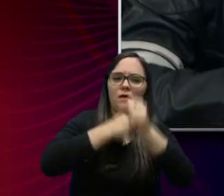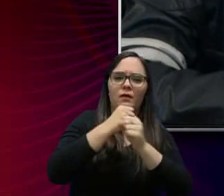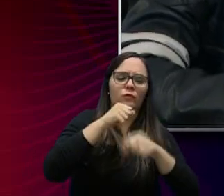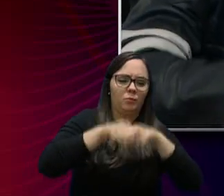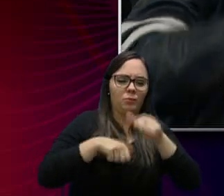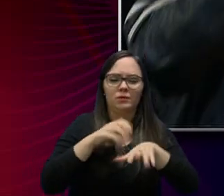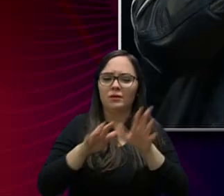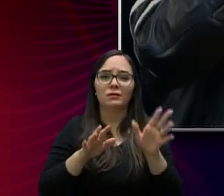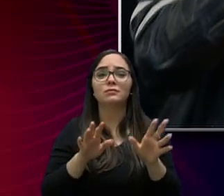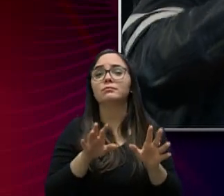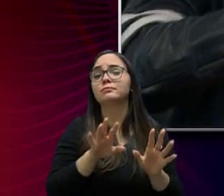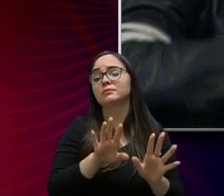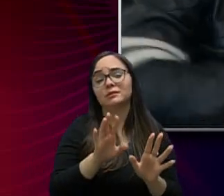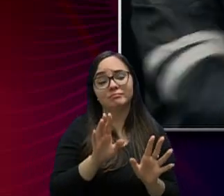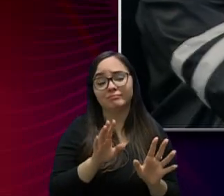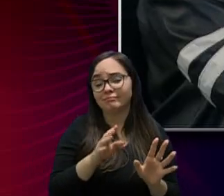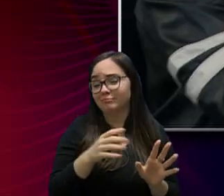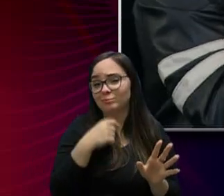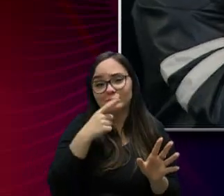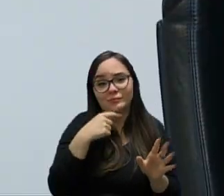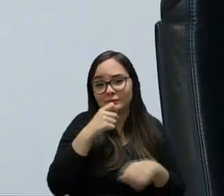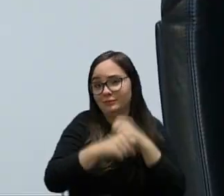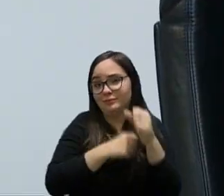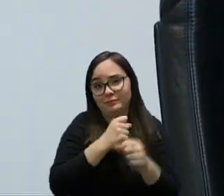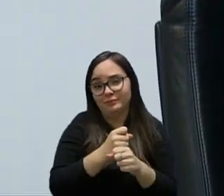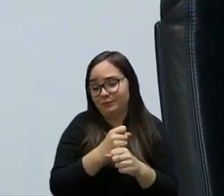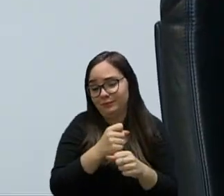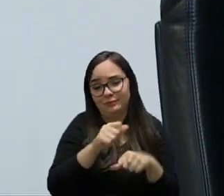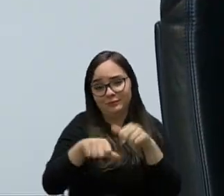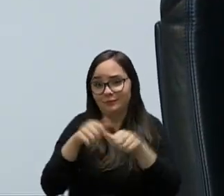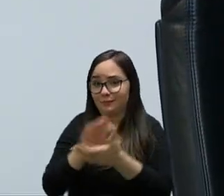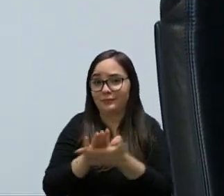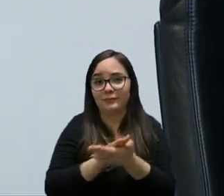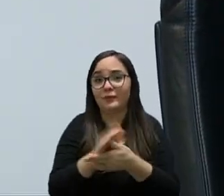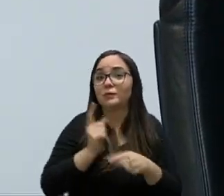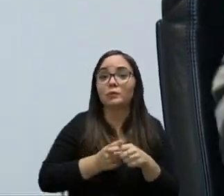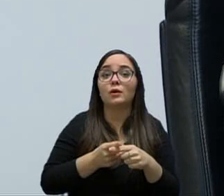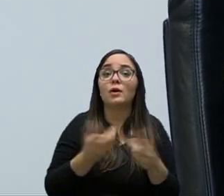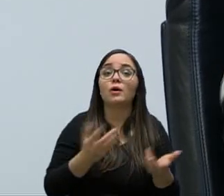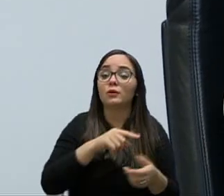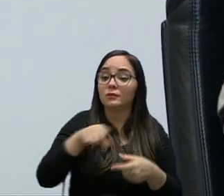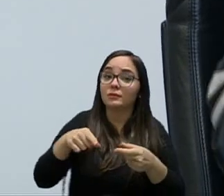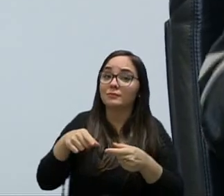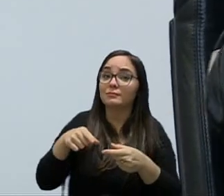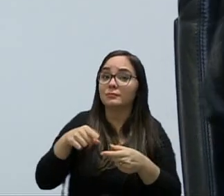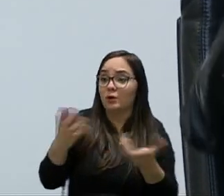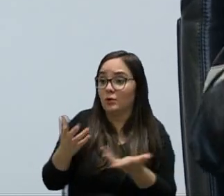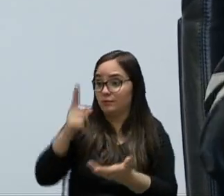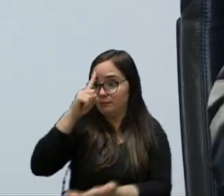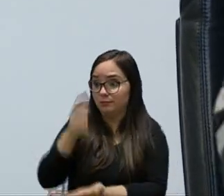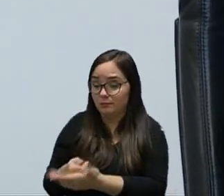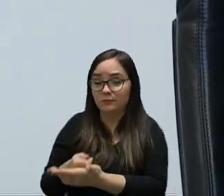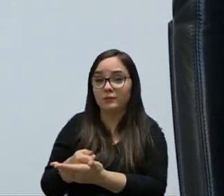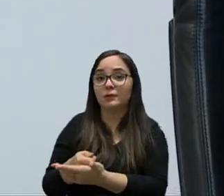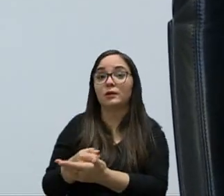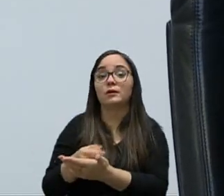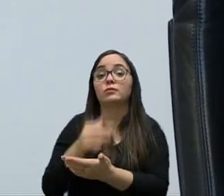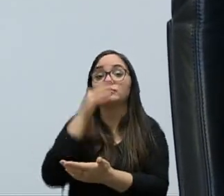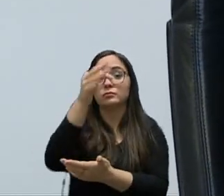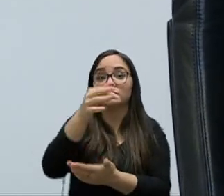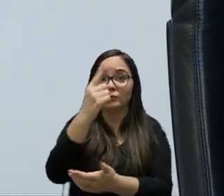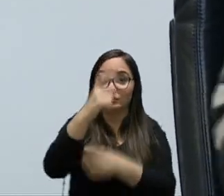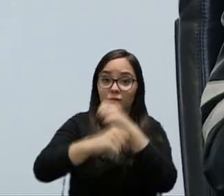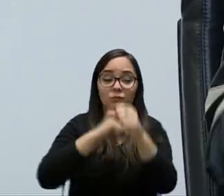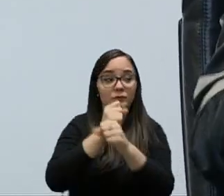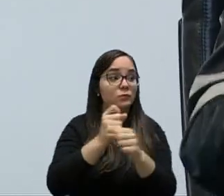caderno 2017 que eles vão fazer é o que vai ser continuidade educação discutindo aqui vem o que eles vão fazer quem for eleito vai